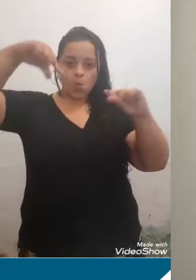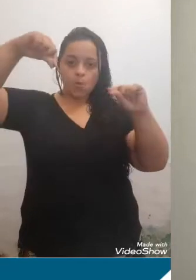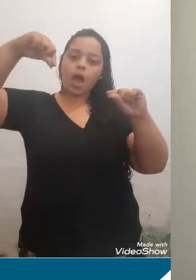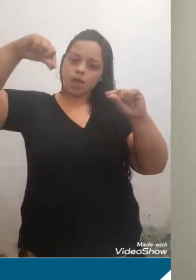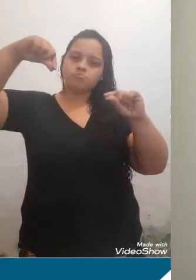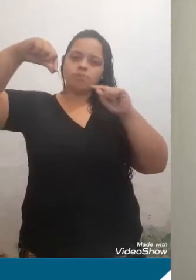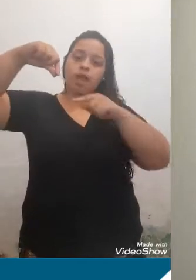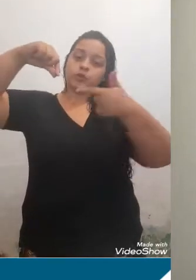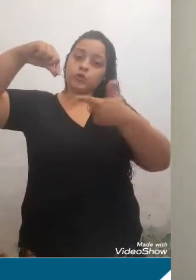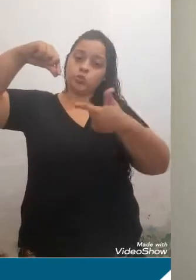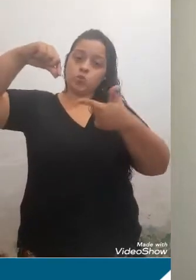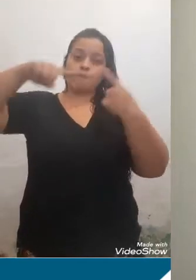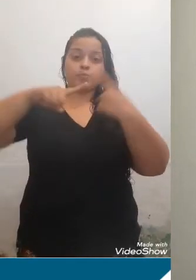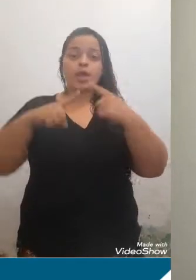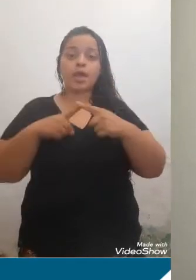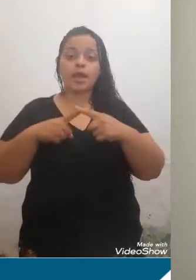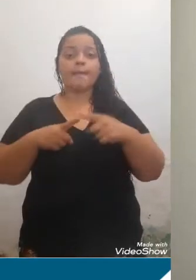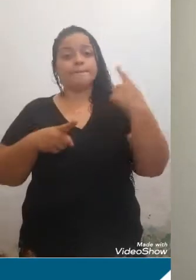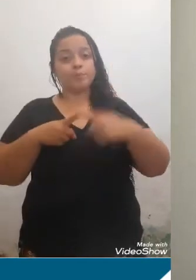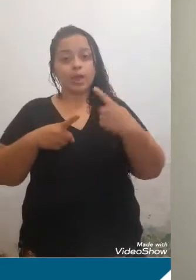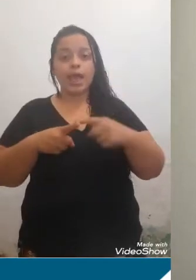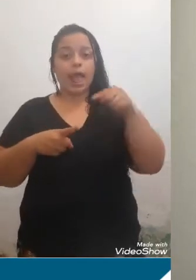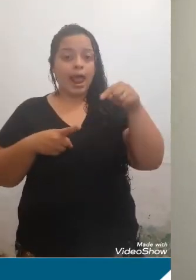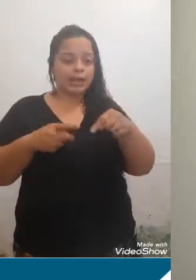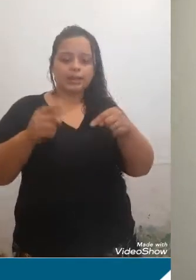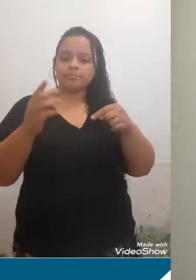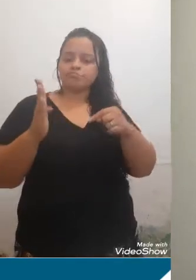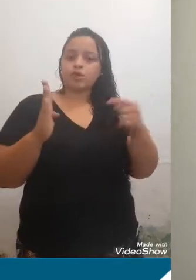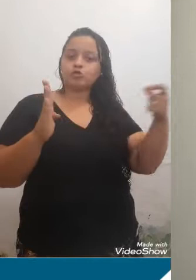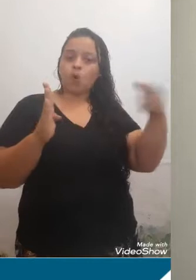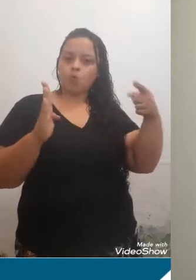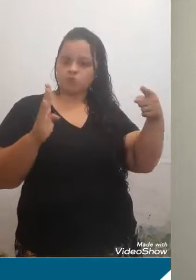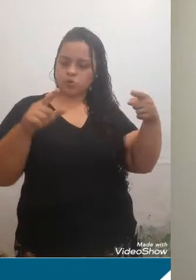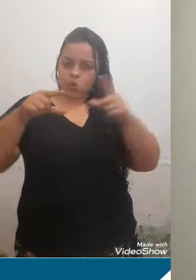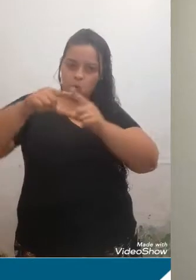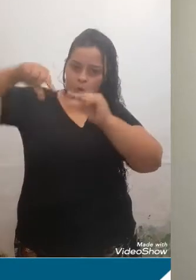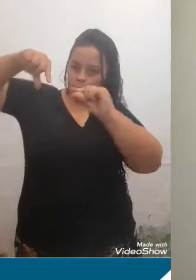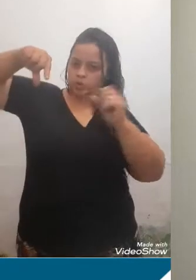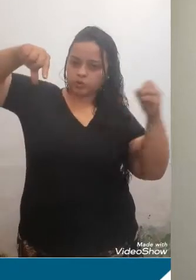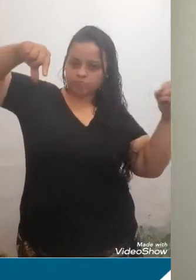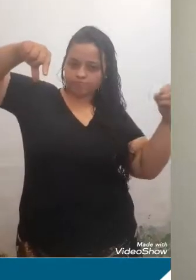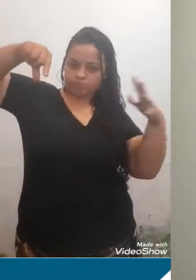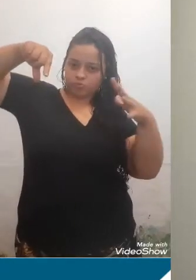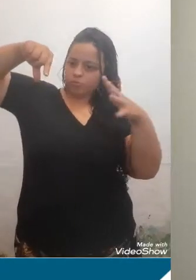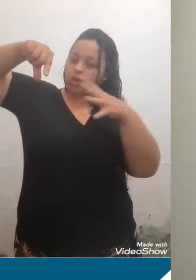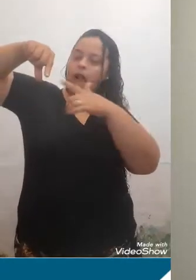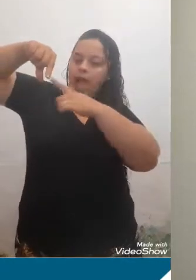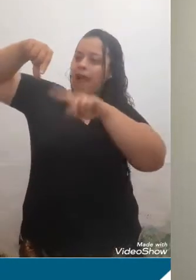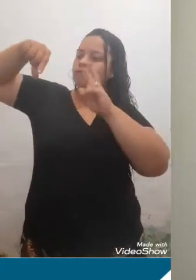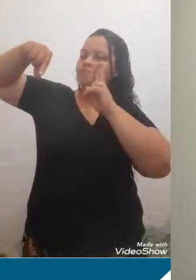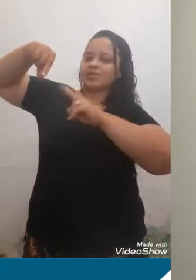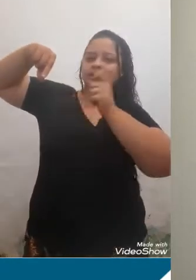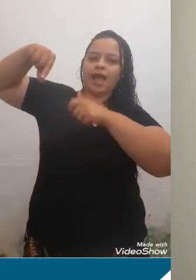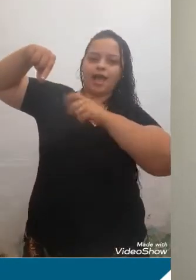a Lua. A Lua é uma fonte de luz secundária. Por quê? Porque ela reflete a luz do Sol. A gente só consegue ver a